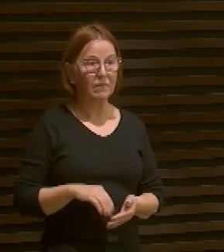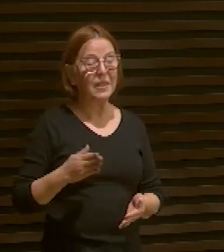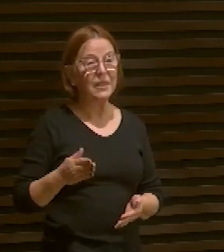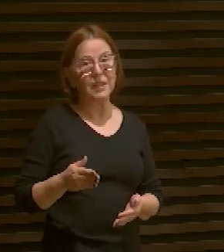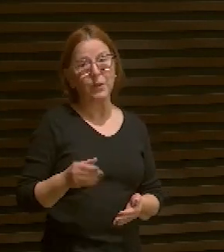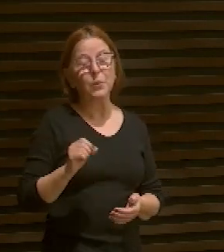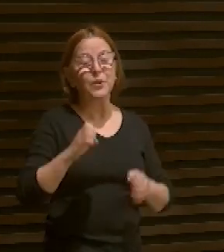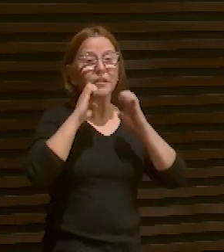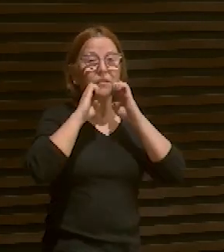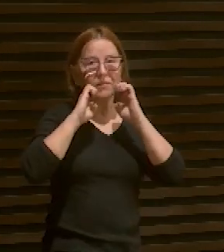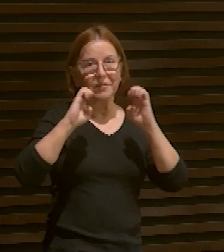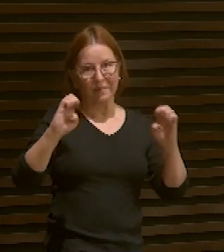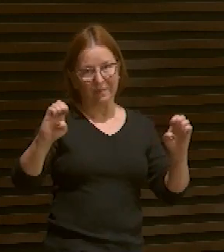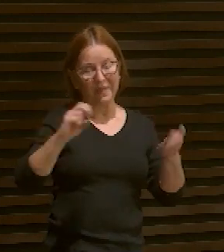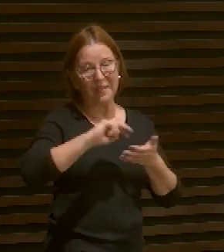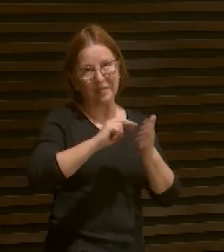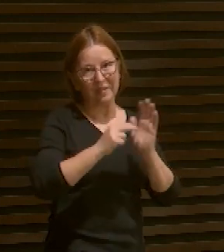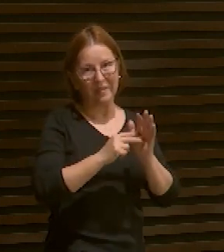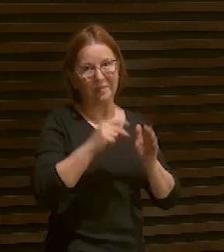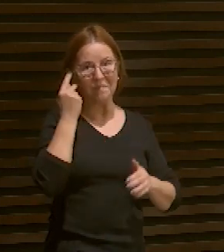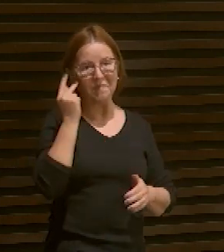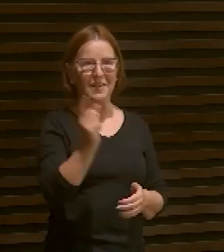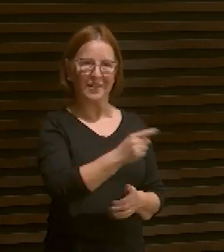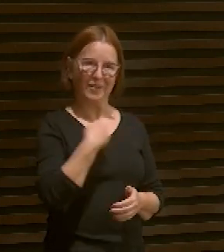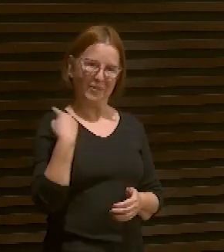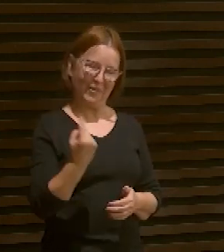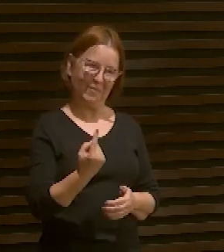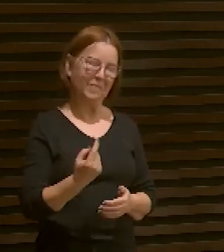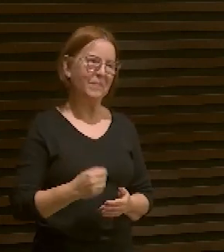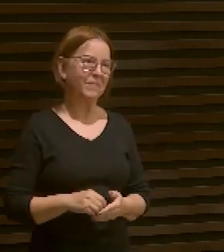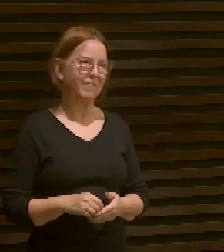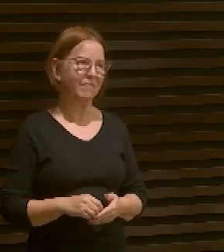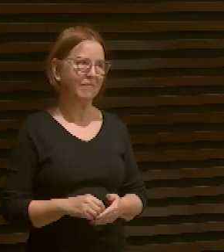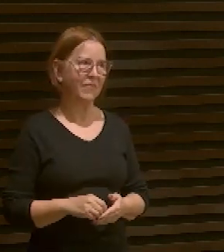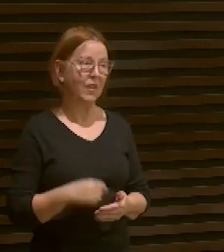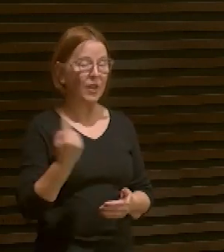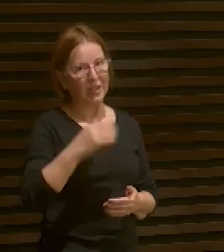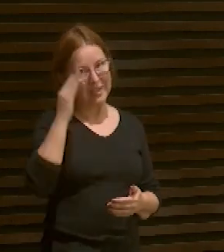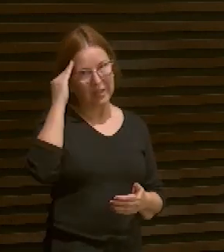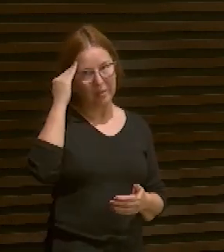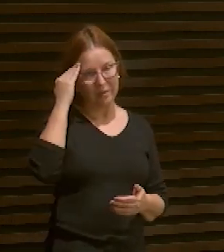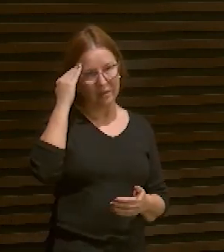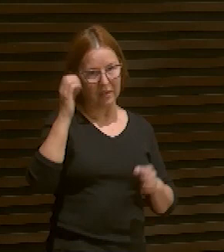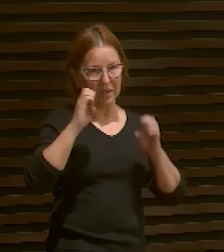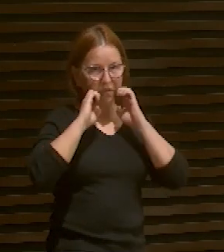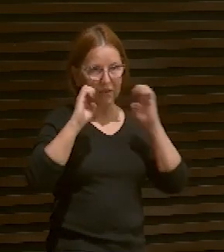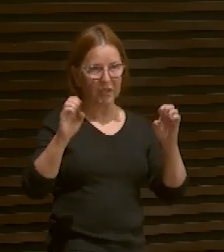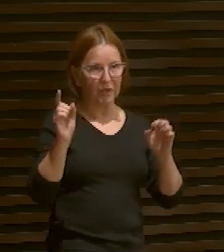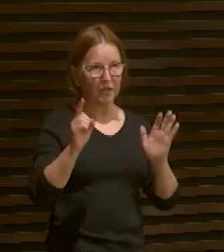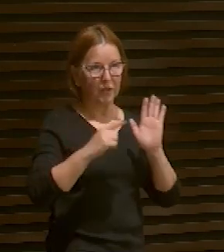o Evangelho significa para nós? Nós sabemos que o Evangelho não é a expressão do